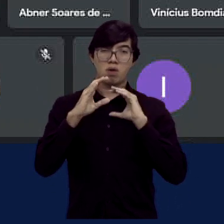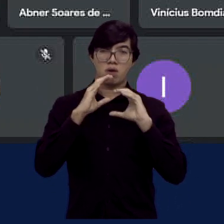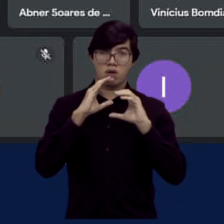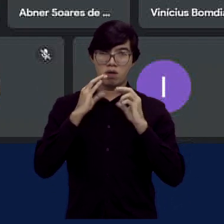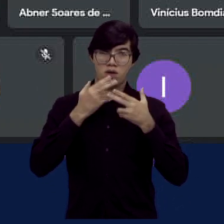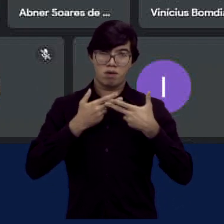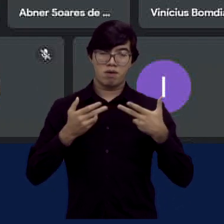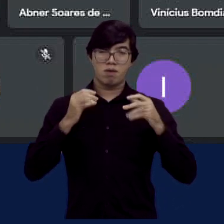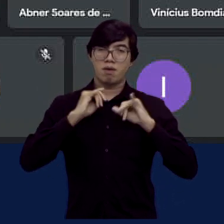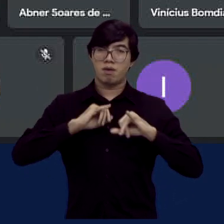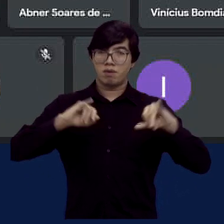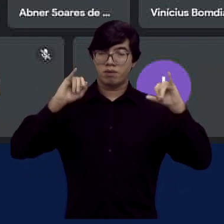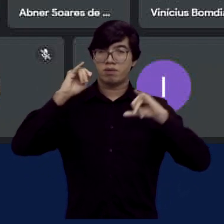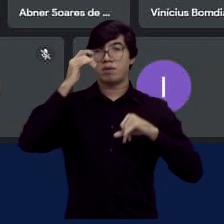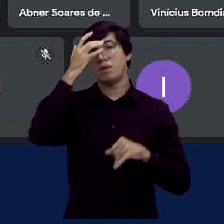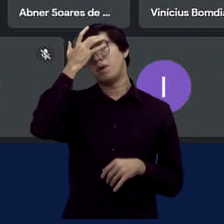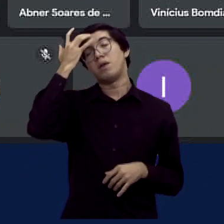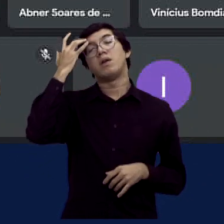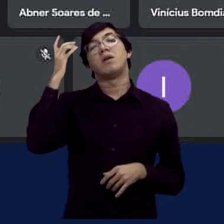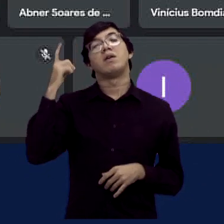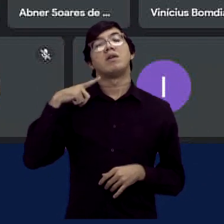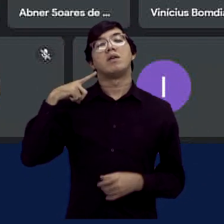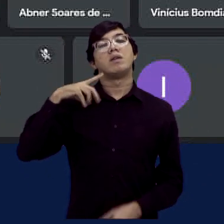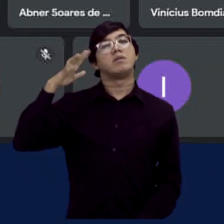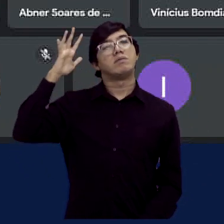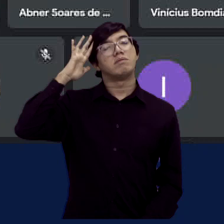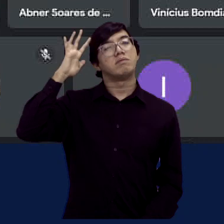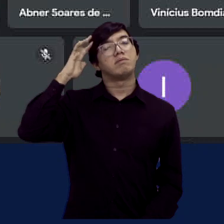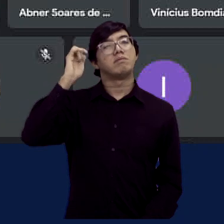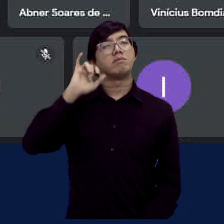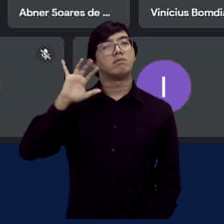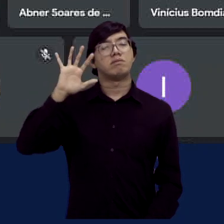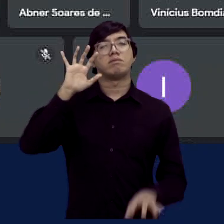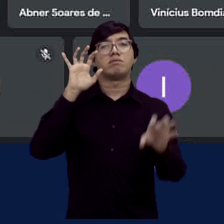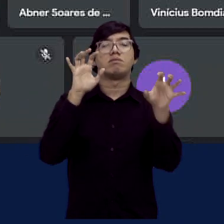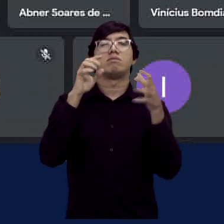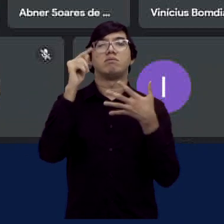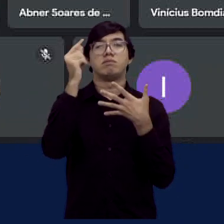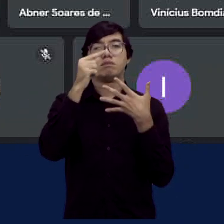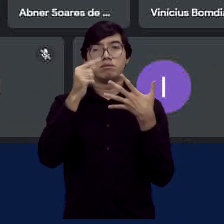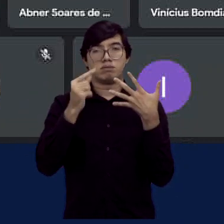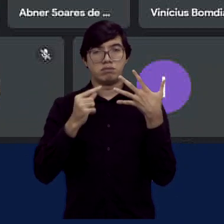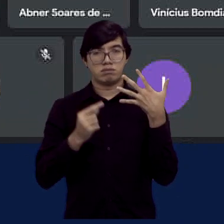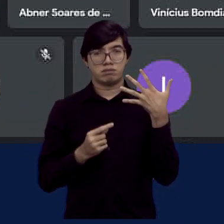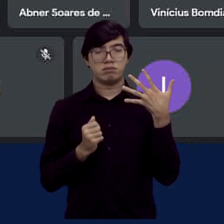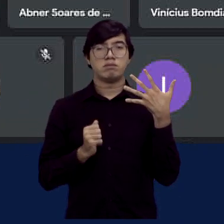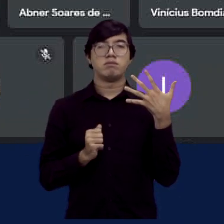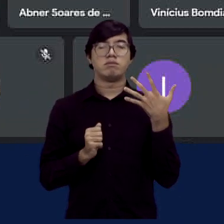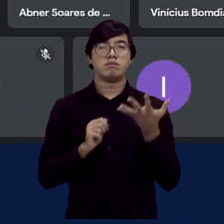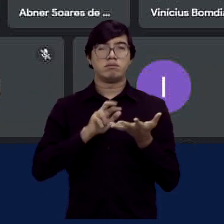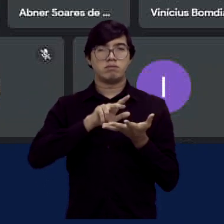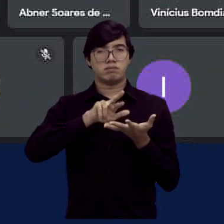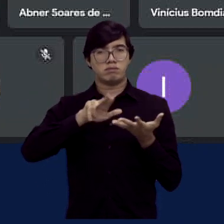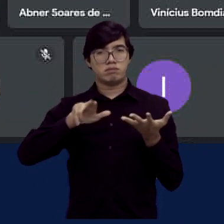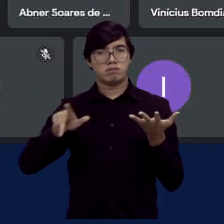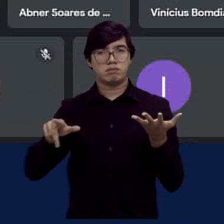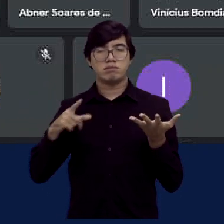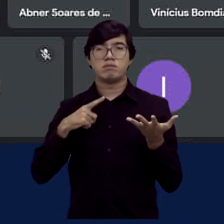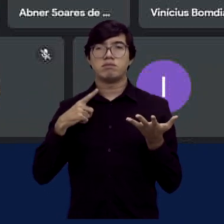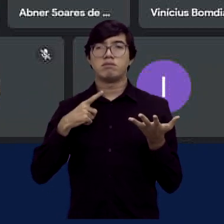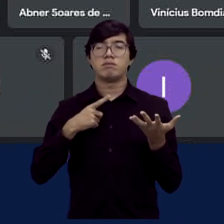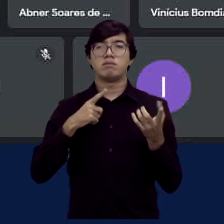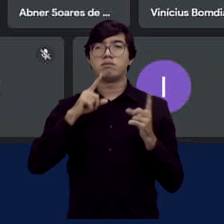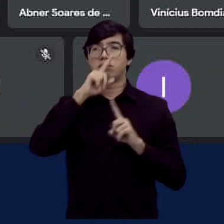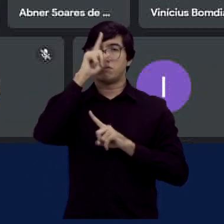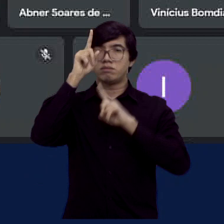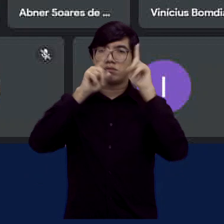pode pegar uma série de elementos, muitas vezes que não parecem ter nenhum tipo de conexão, e criar uma